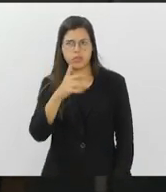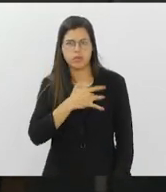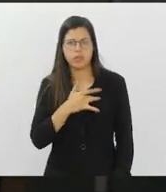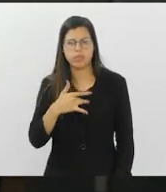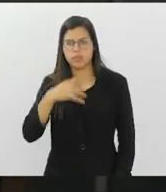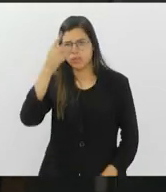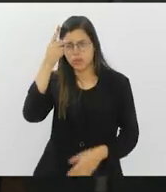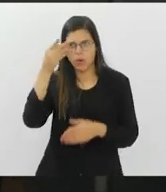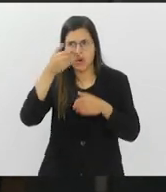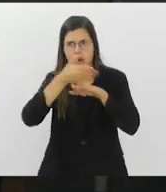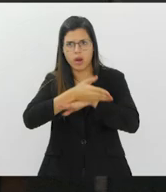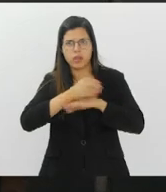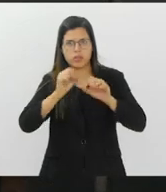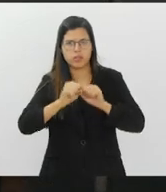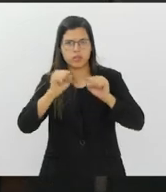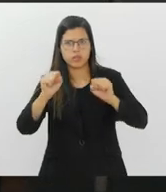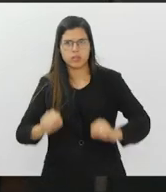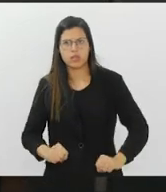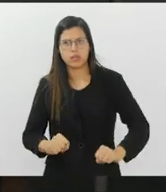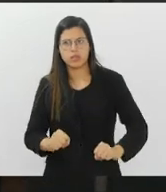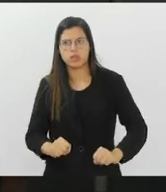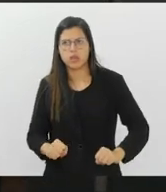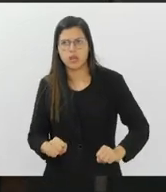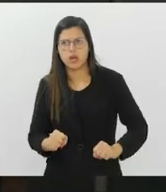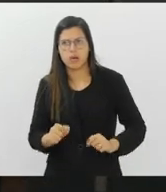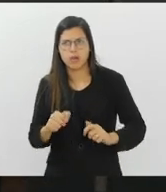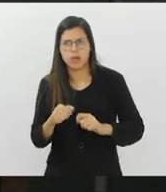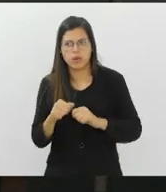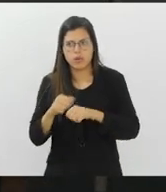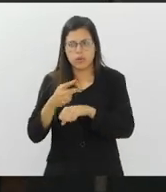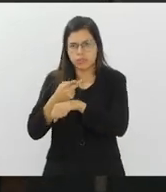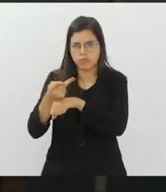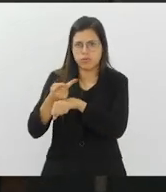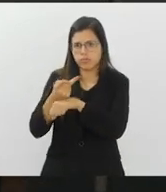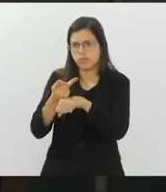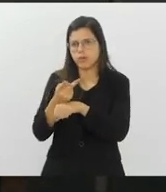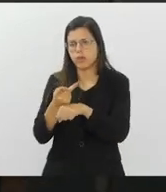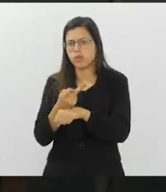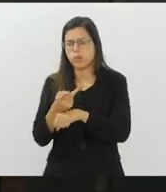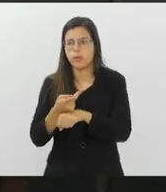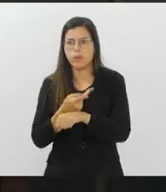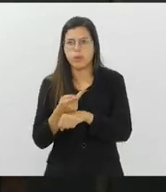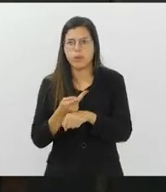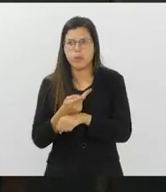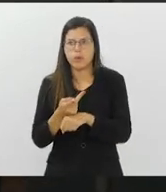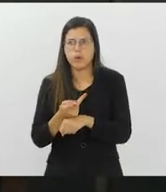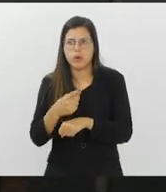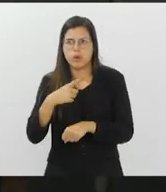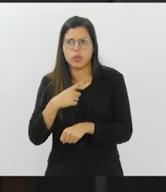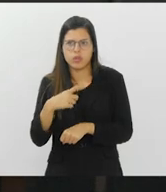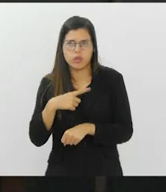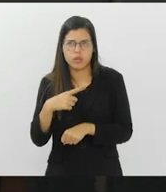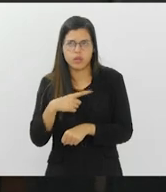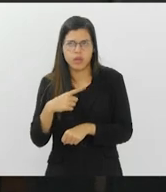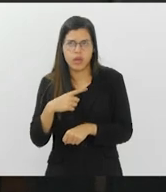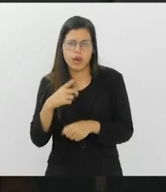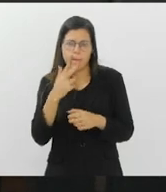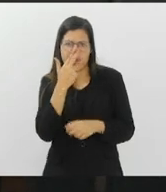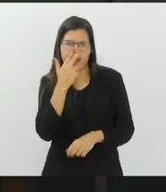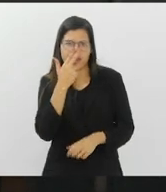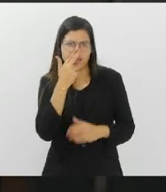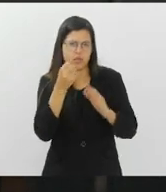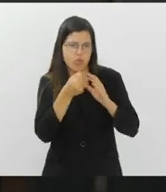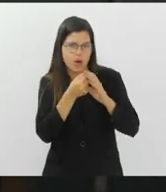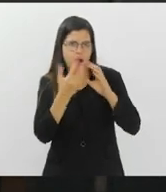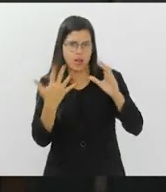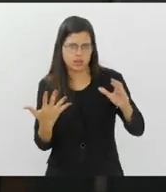sistema, solicita, faz uma busca em que haja um produto com as mesmas condições e as mesmas características do